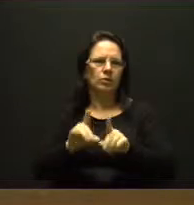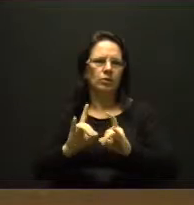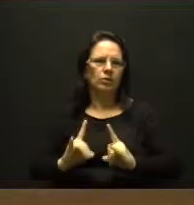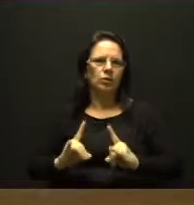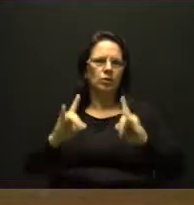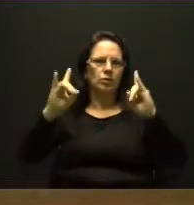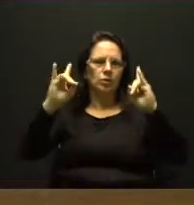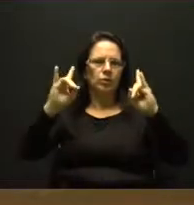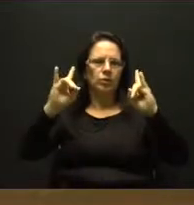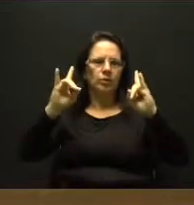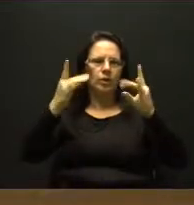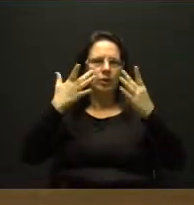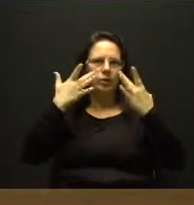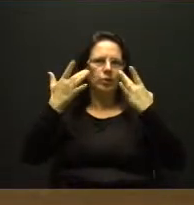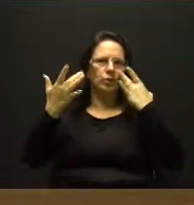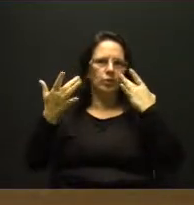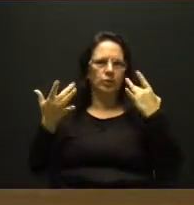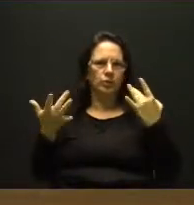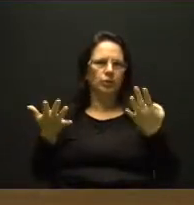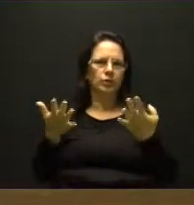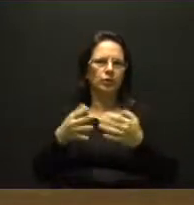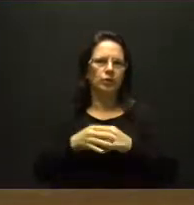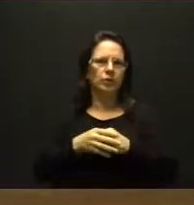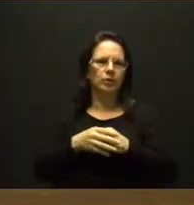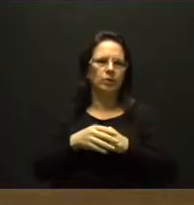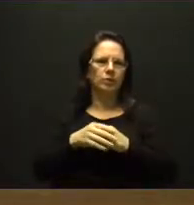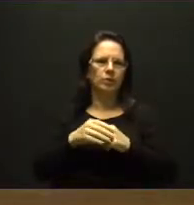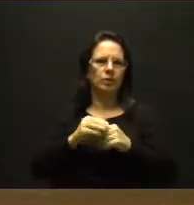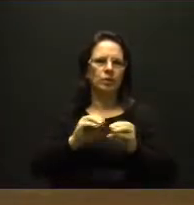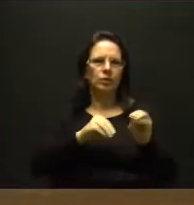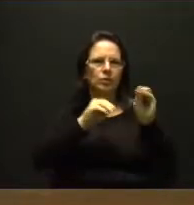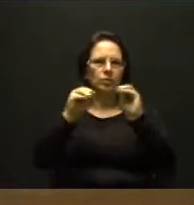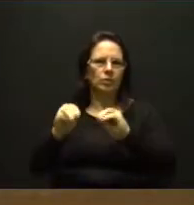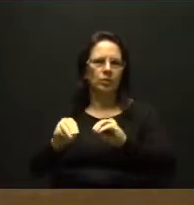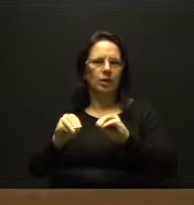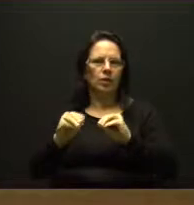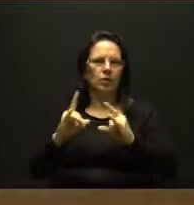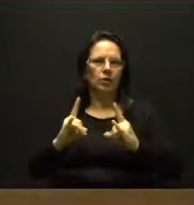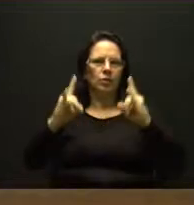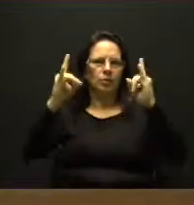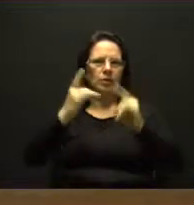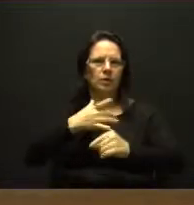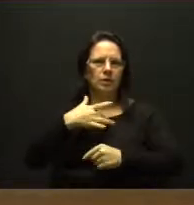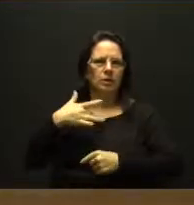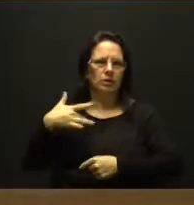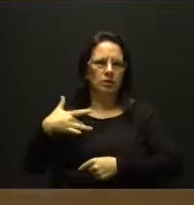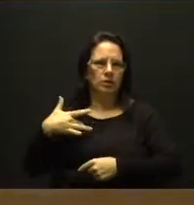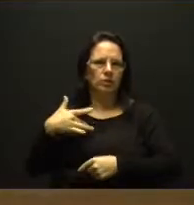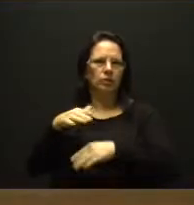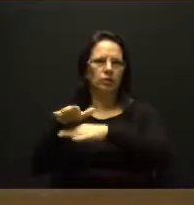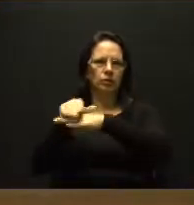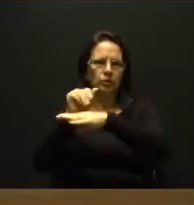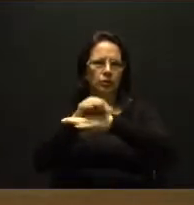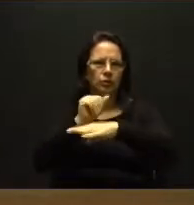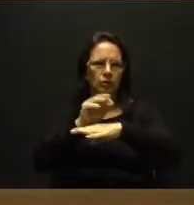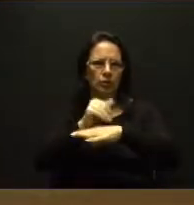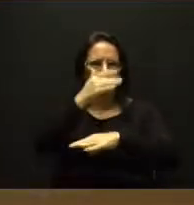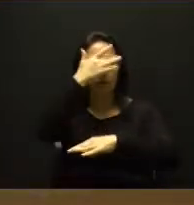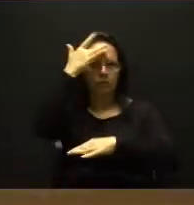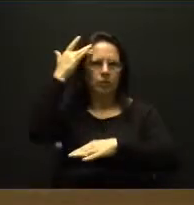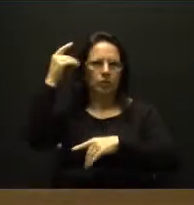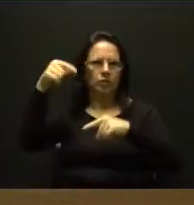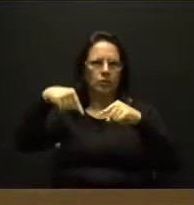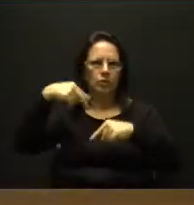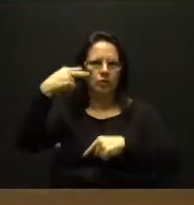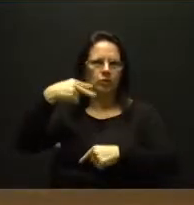o nem deveria estar o teatro municipal para o complexo da saúde então aproveito essa oportunidade também para convidar a população e todos vereadores